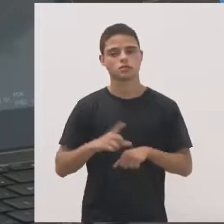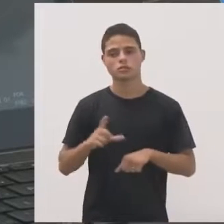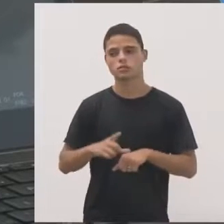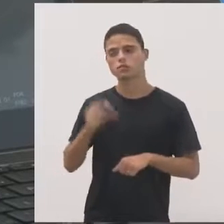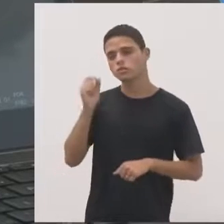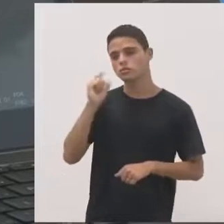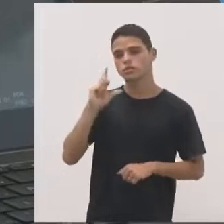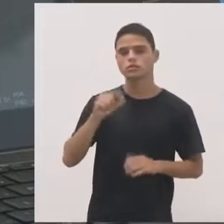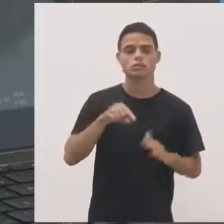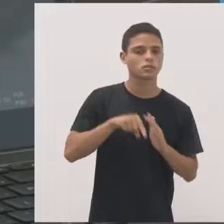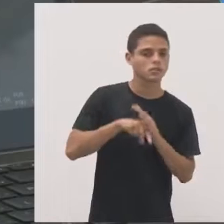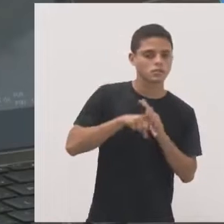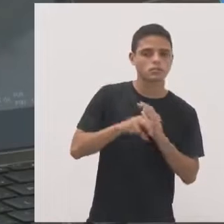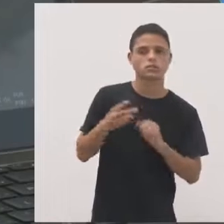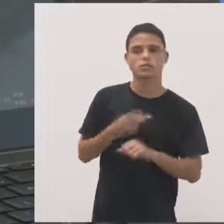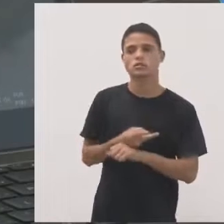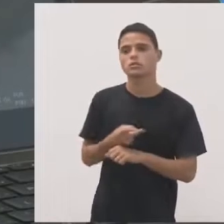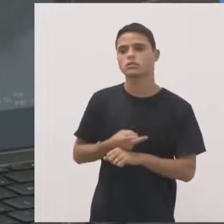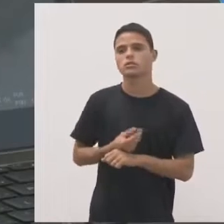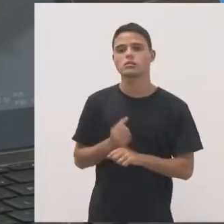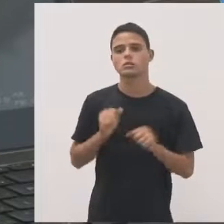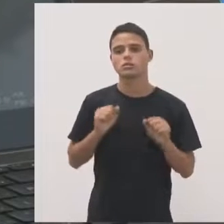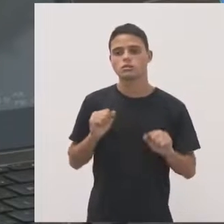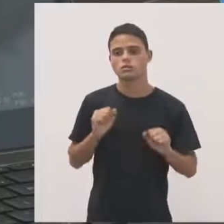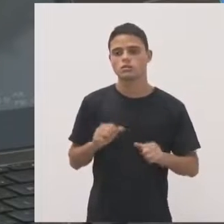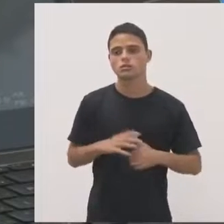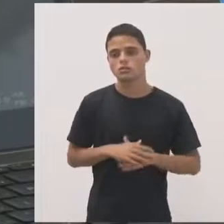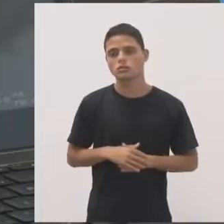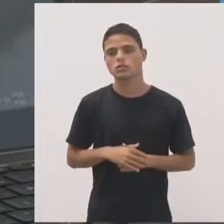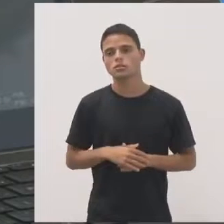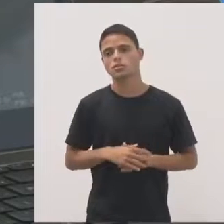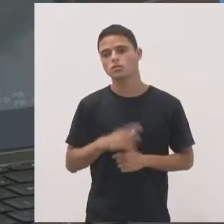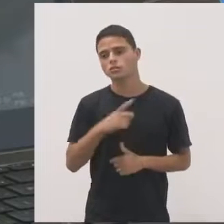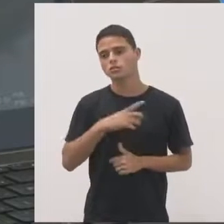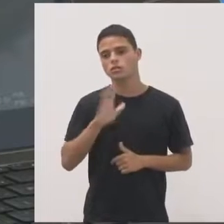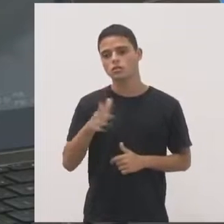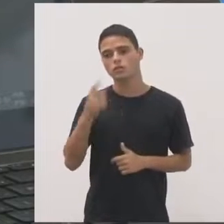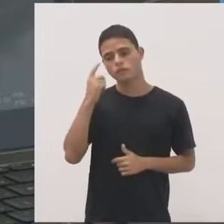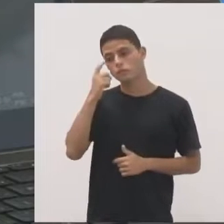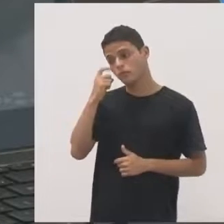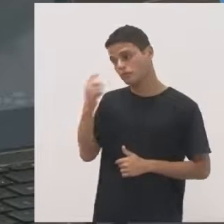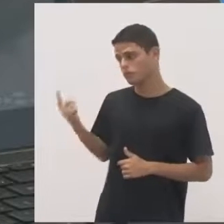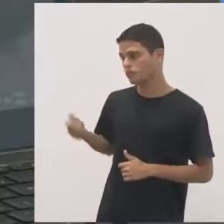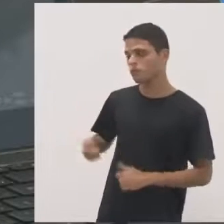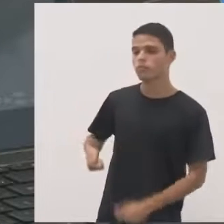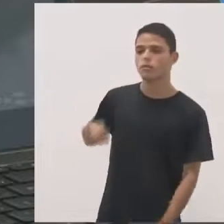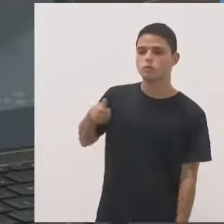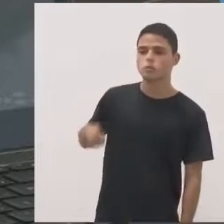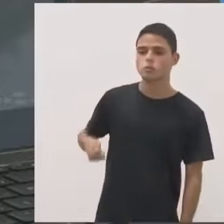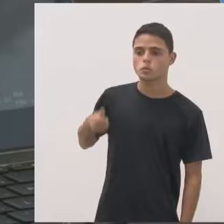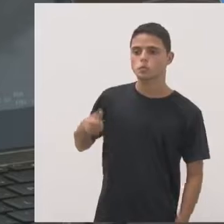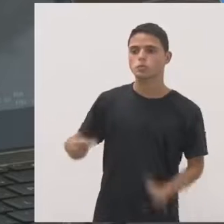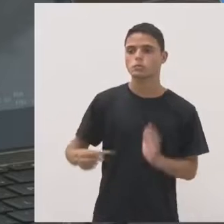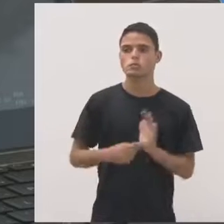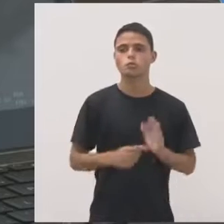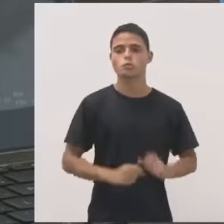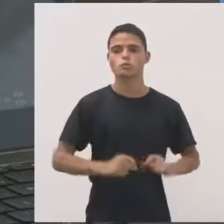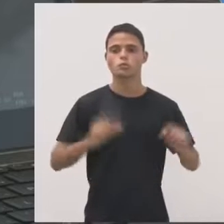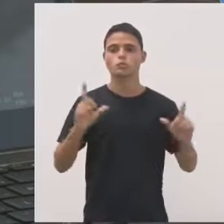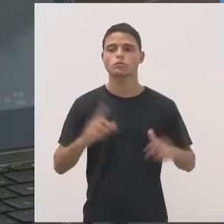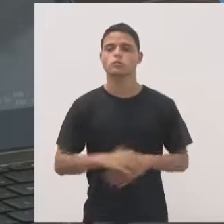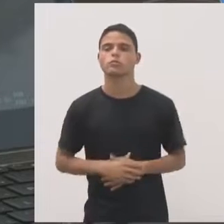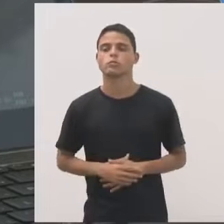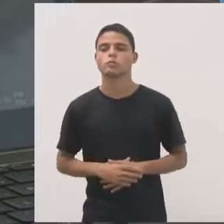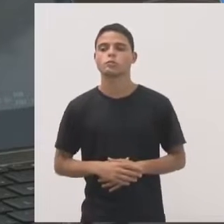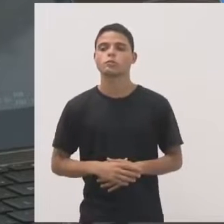no busca, Microsoft Store. Pode pôr no busca, mas ele já vem aqui também, que é essa sacolinha aqui. Você clica nessa sacolinha, ela vai aparecer aqui para